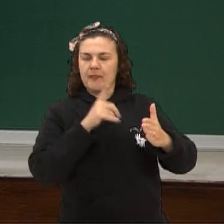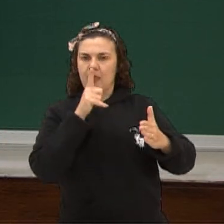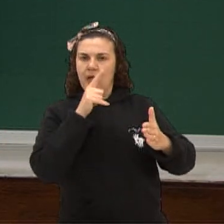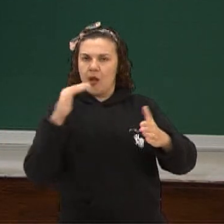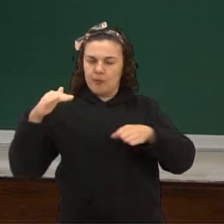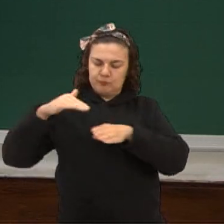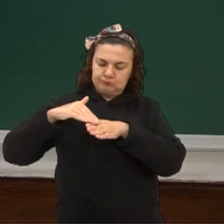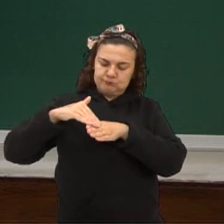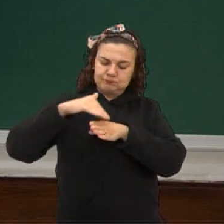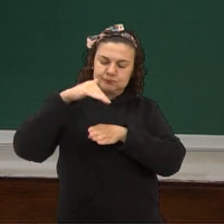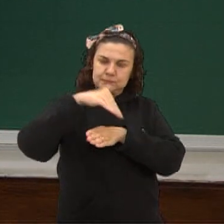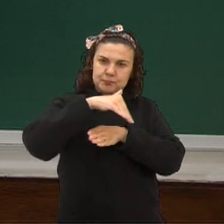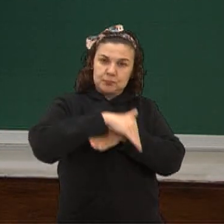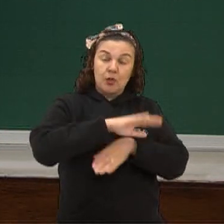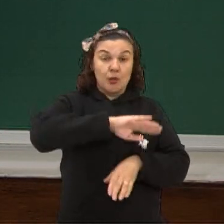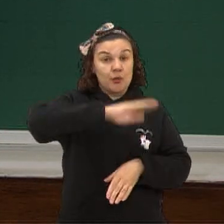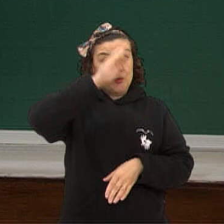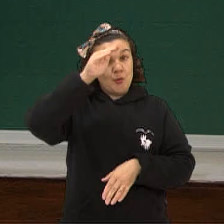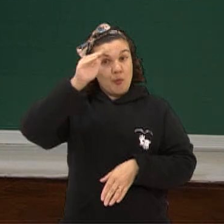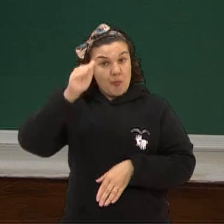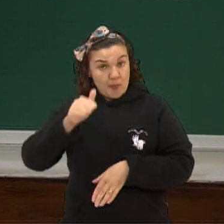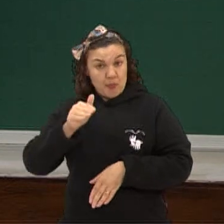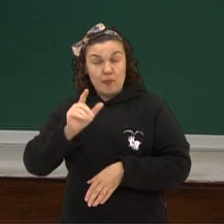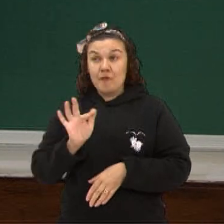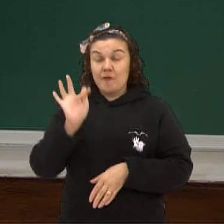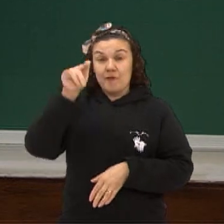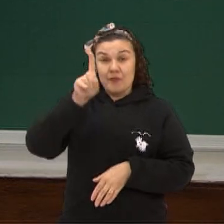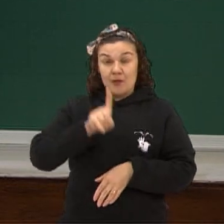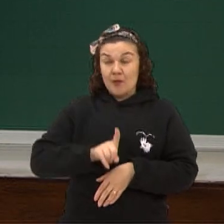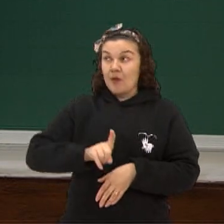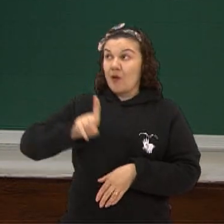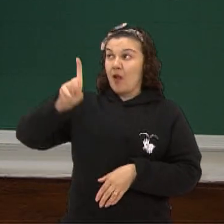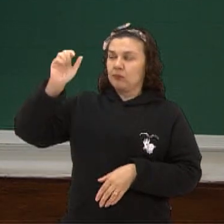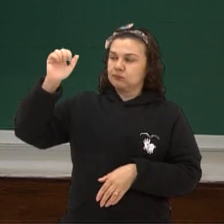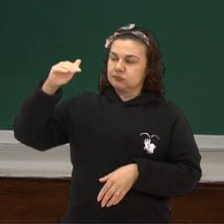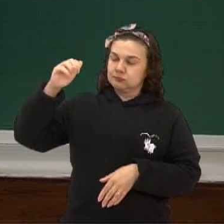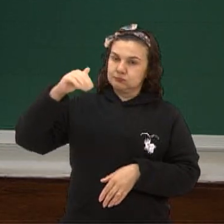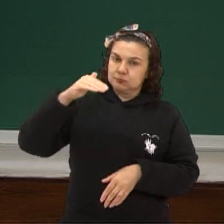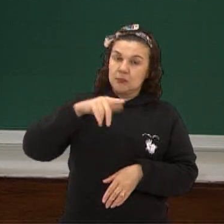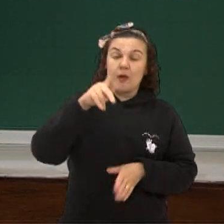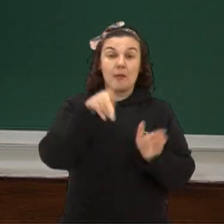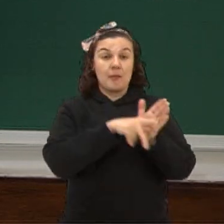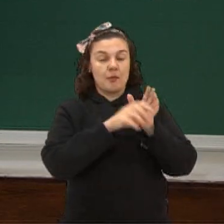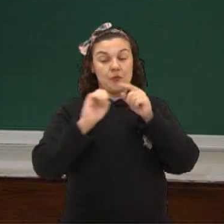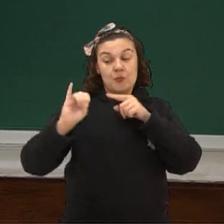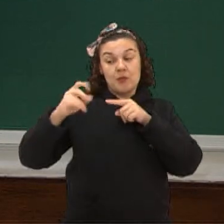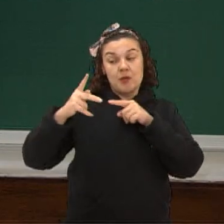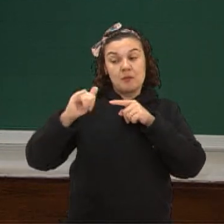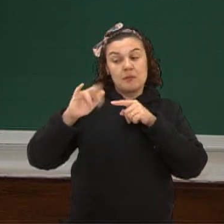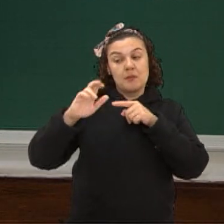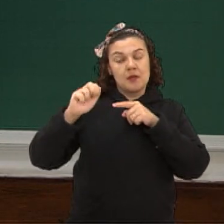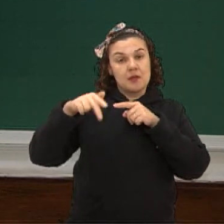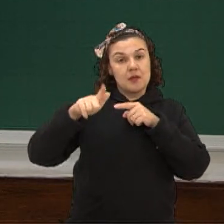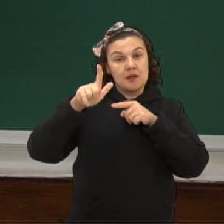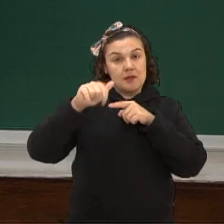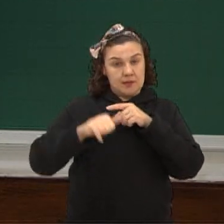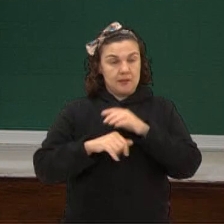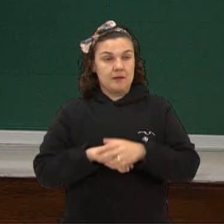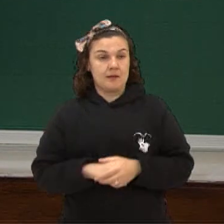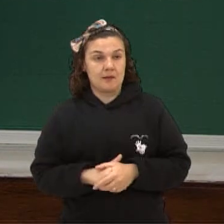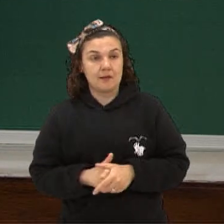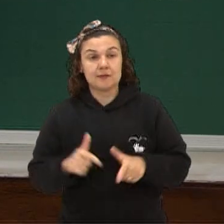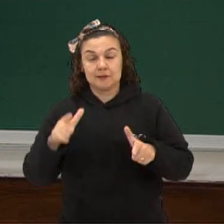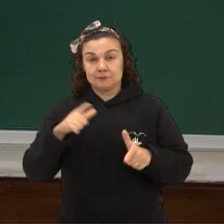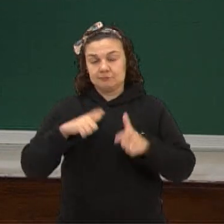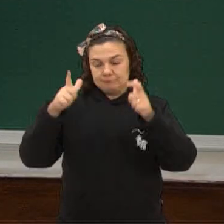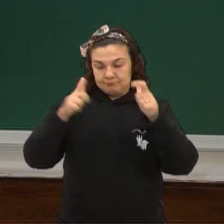longo da serra, ao longo de um morro, que culmina lá na última caixa d'água, que é a caixa d'água do Ipiranga, onde encontra-se a cachoeira do Ipiranga,